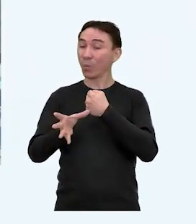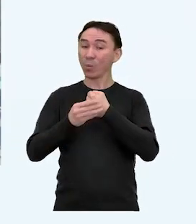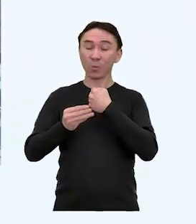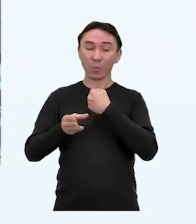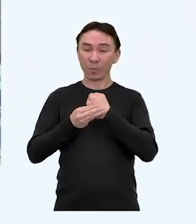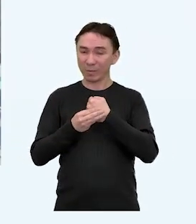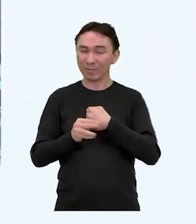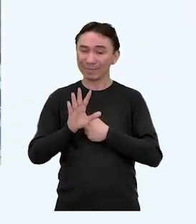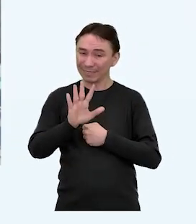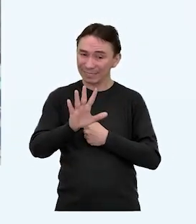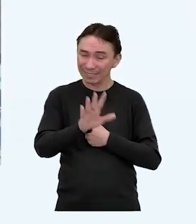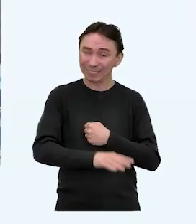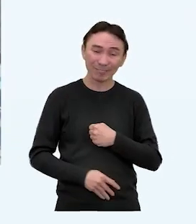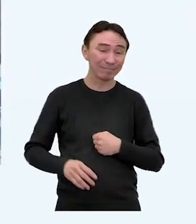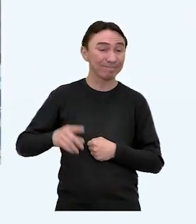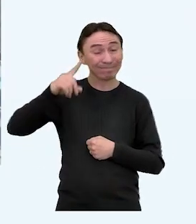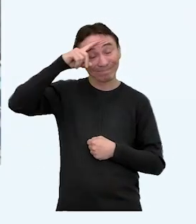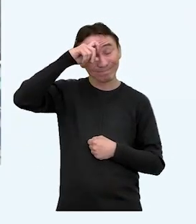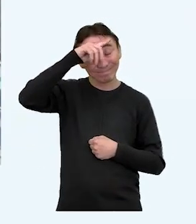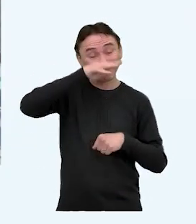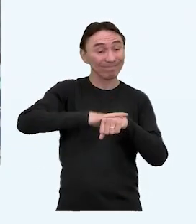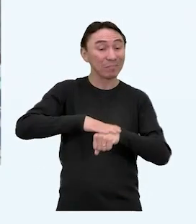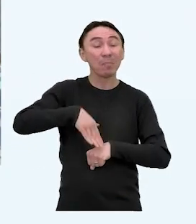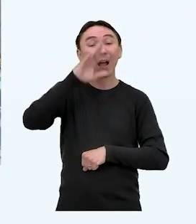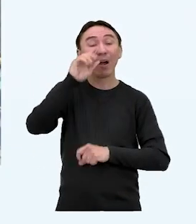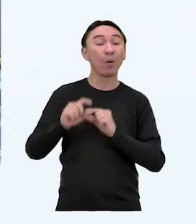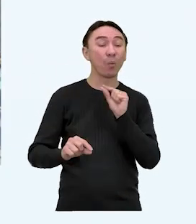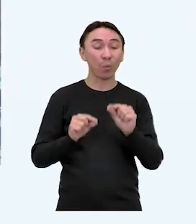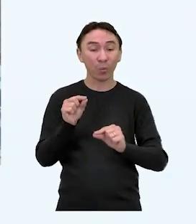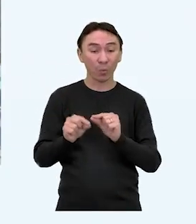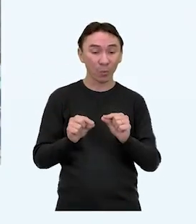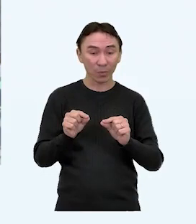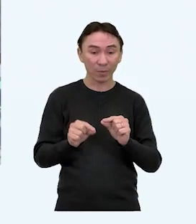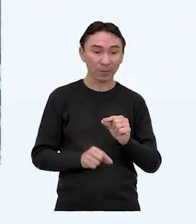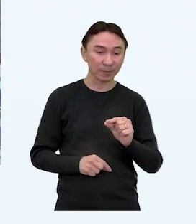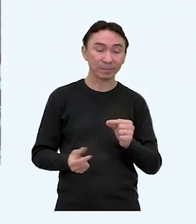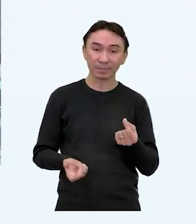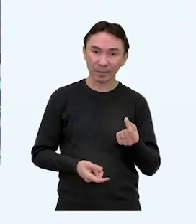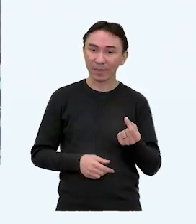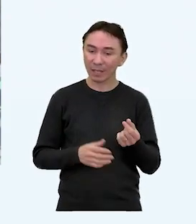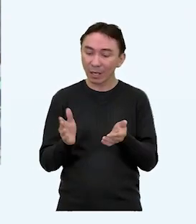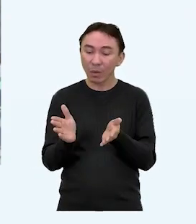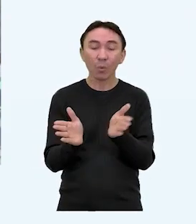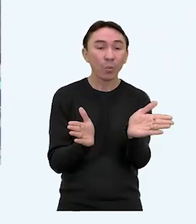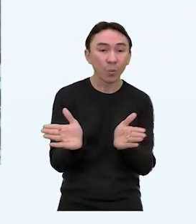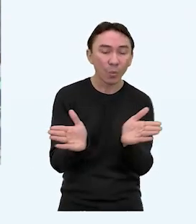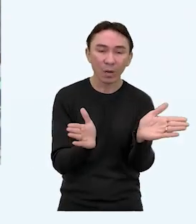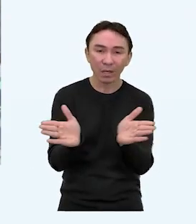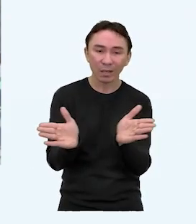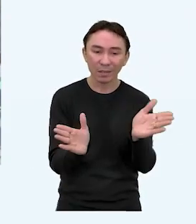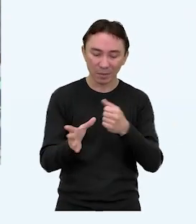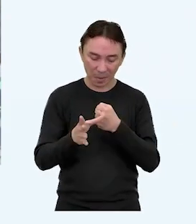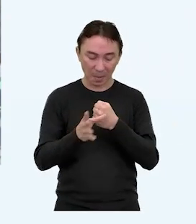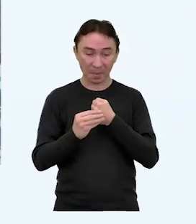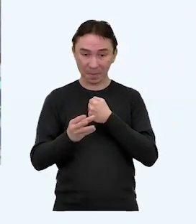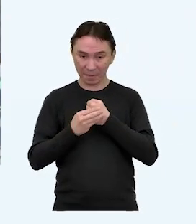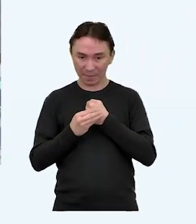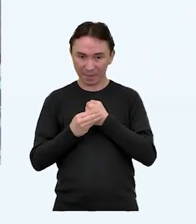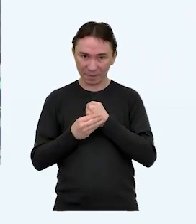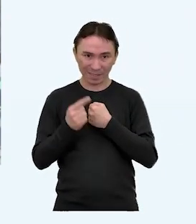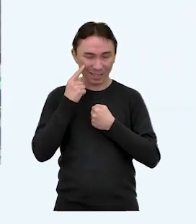desafiadores é fazer o possível para que o acesso ao conhecimento ele não aumente as diferenças